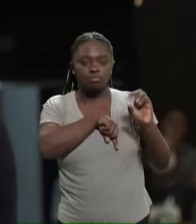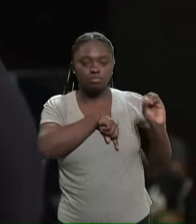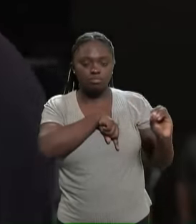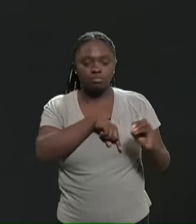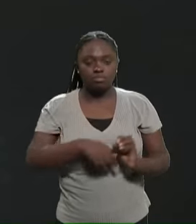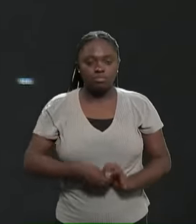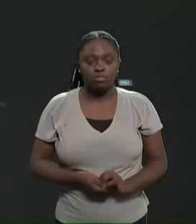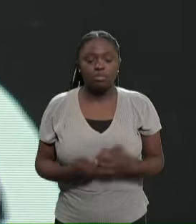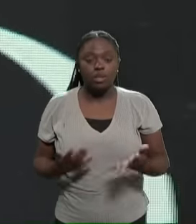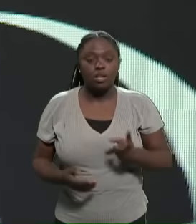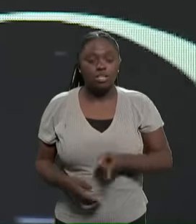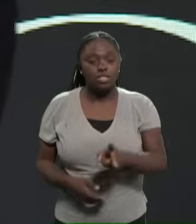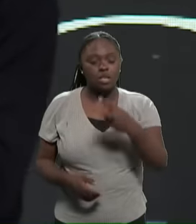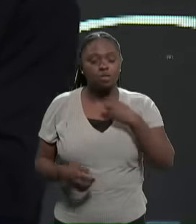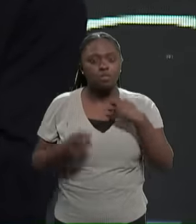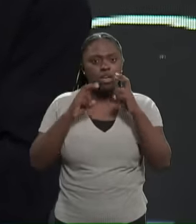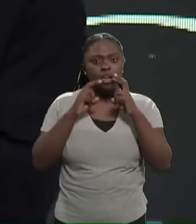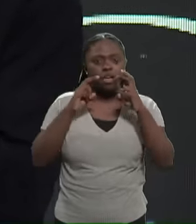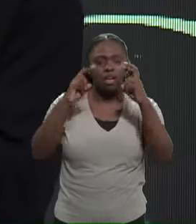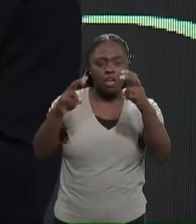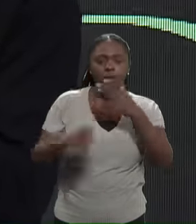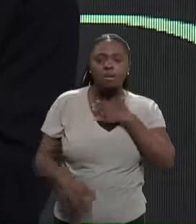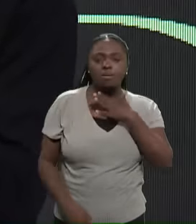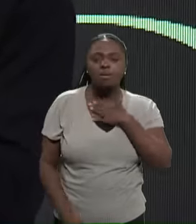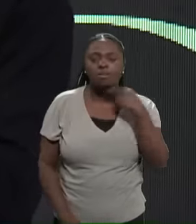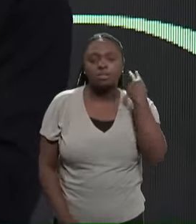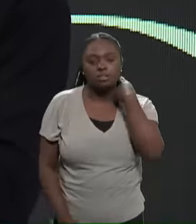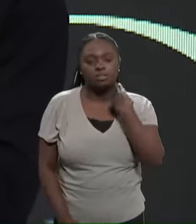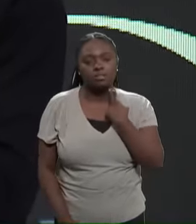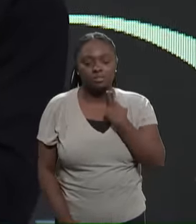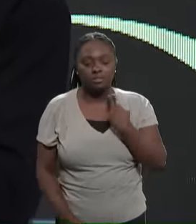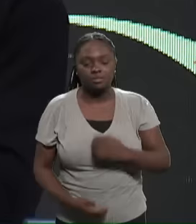Então cada grito que eu dou é um sacrifício.